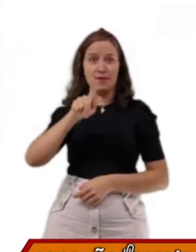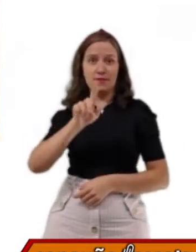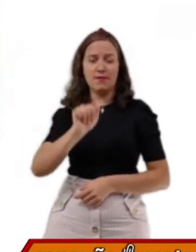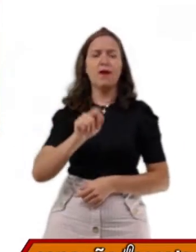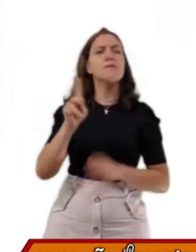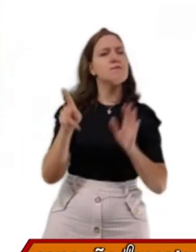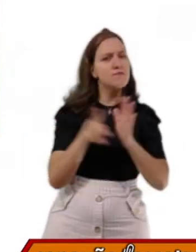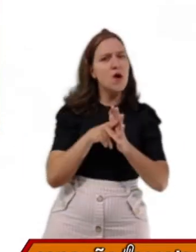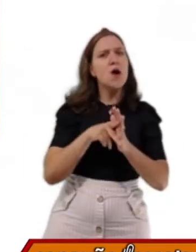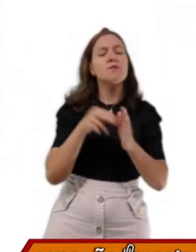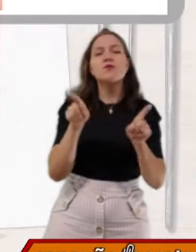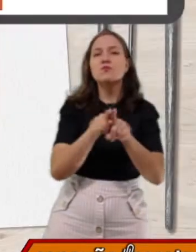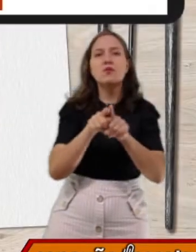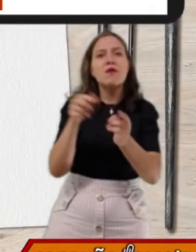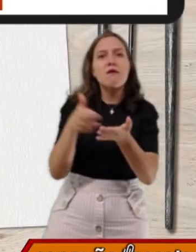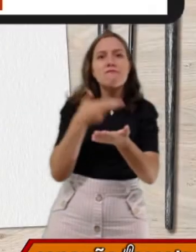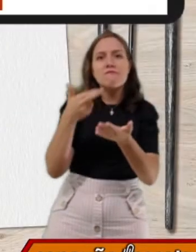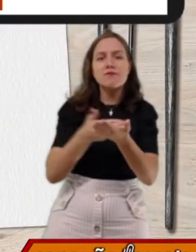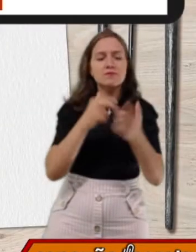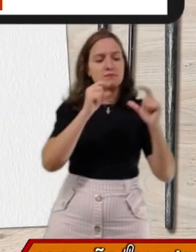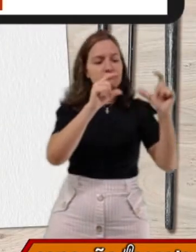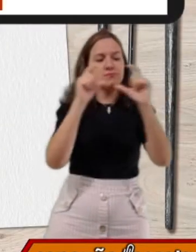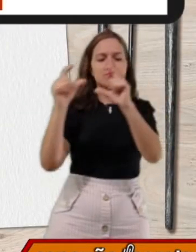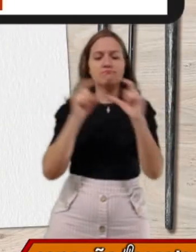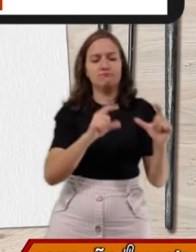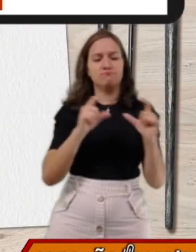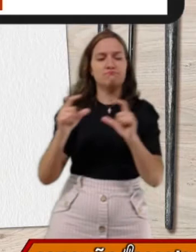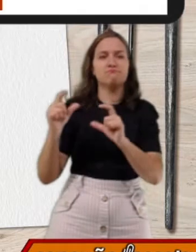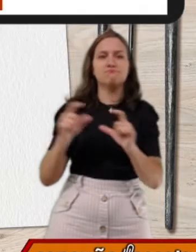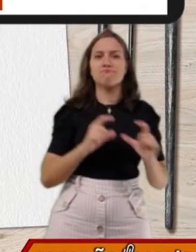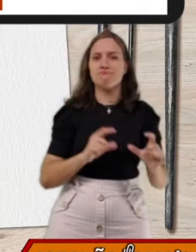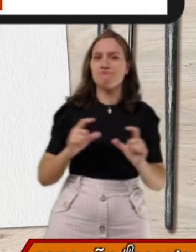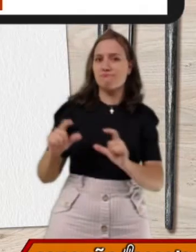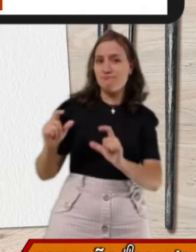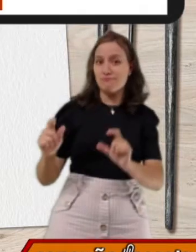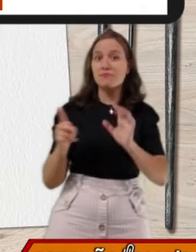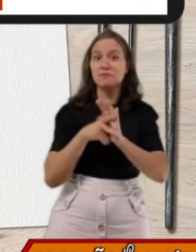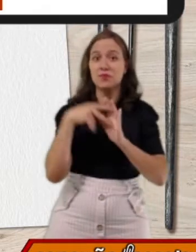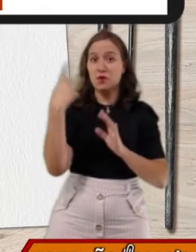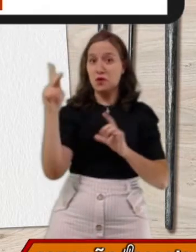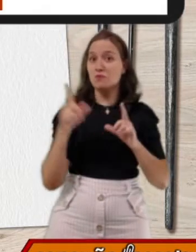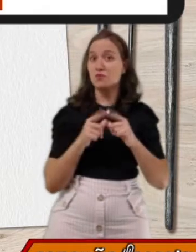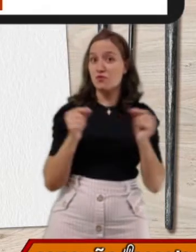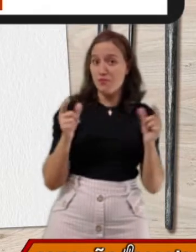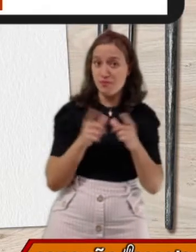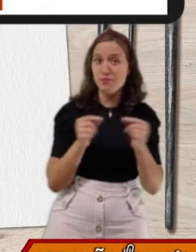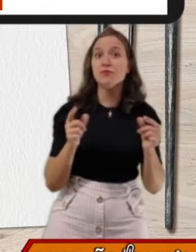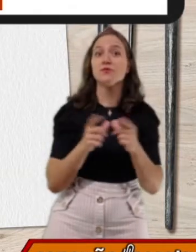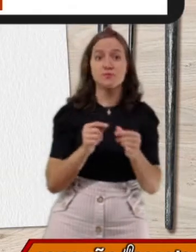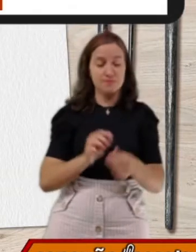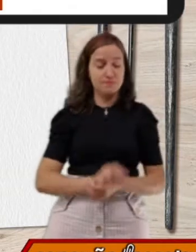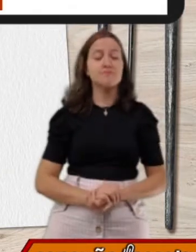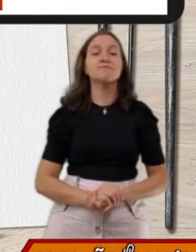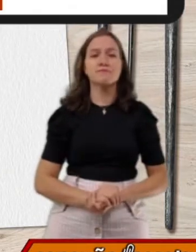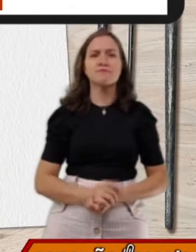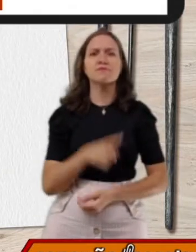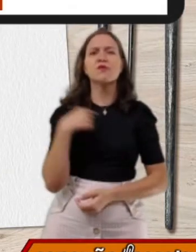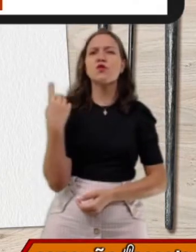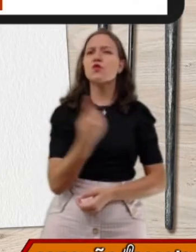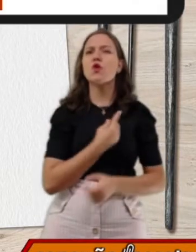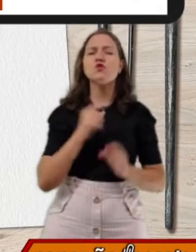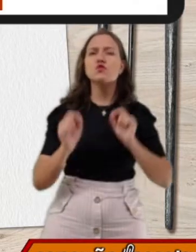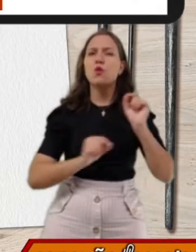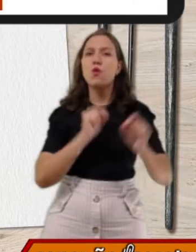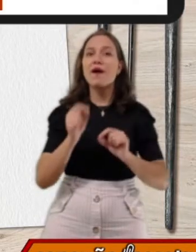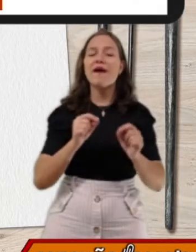e é muito legal gente porque o mangá ele vem em estilo né nesse mesmo estilo que vem ainda lá do Japão Então a gente vai